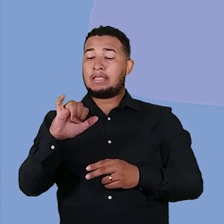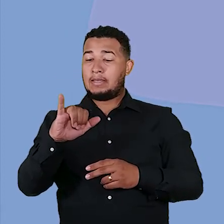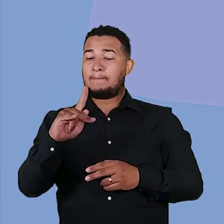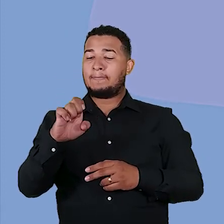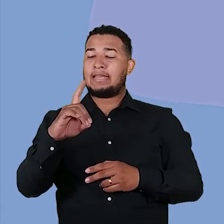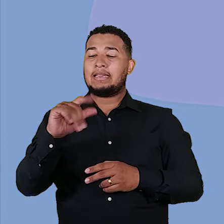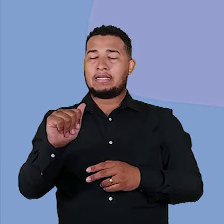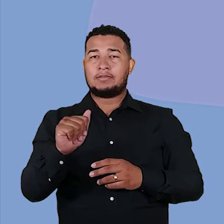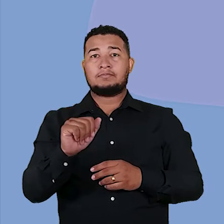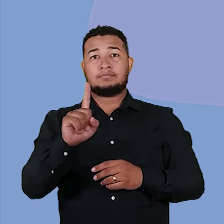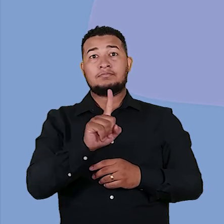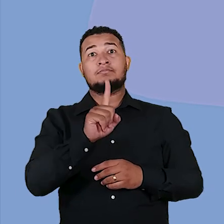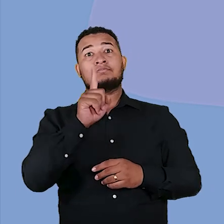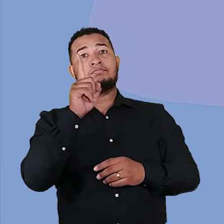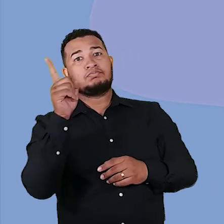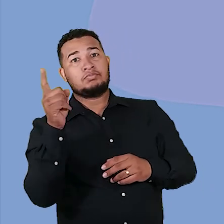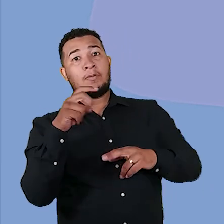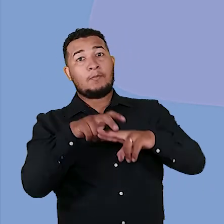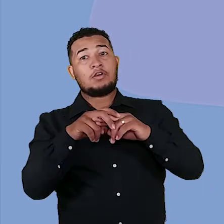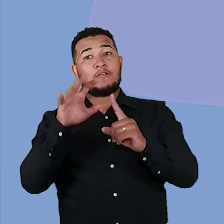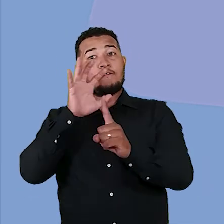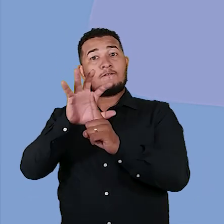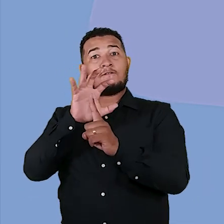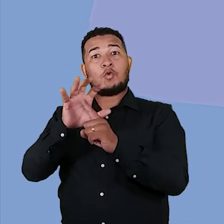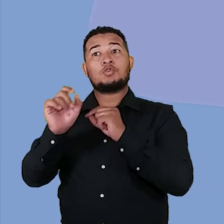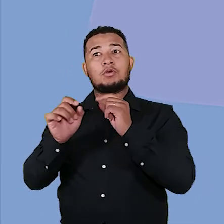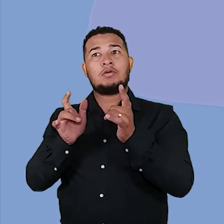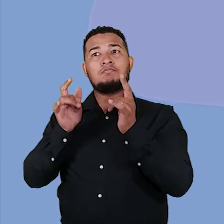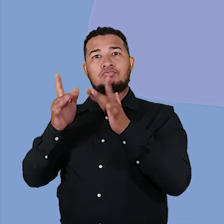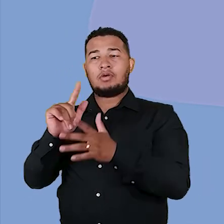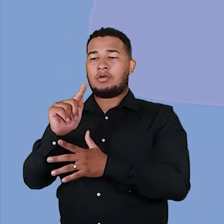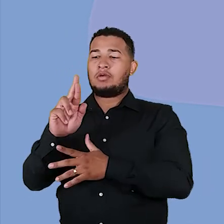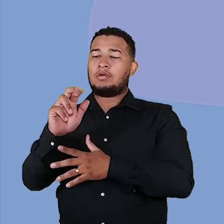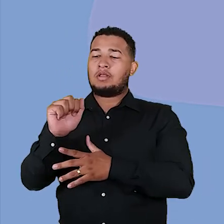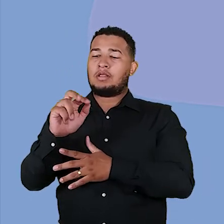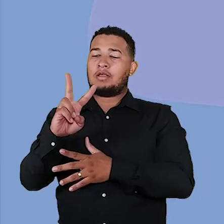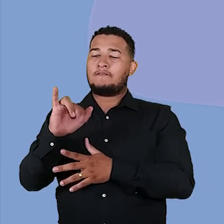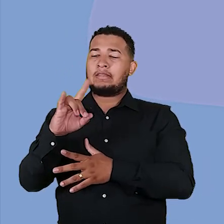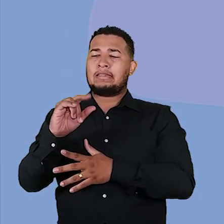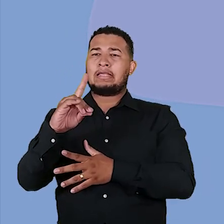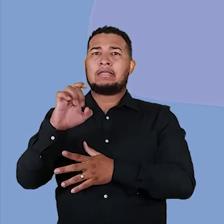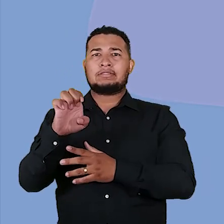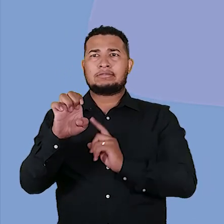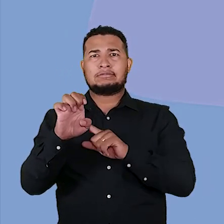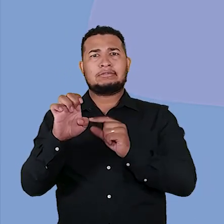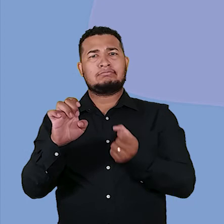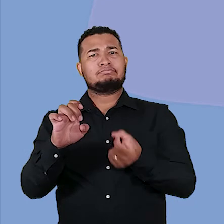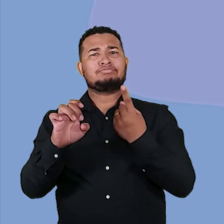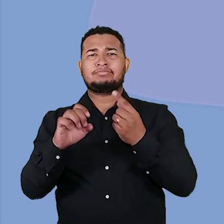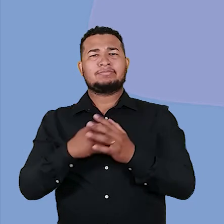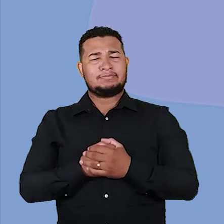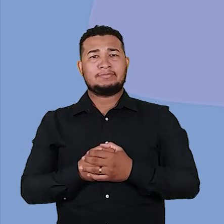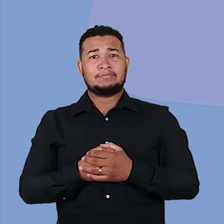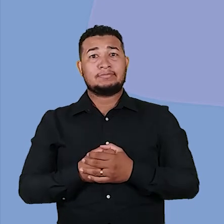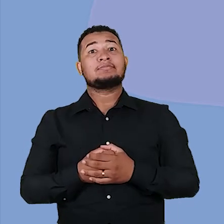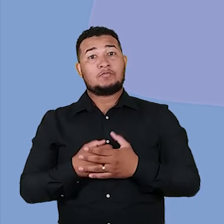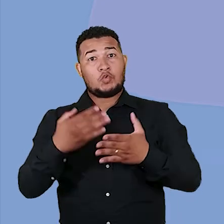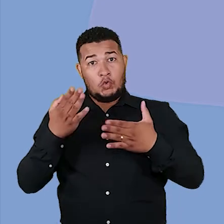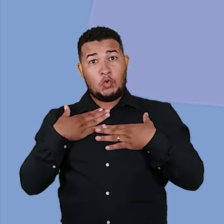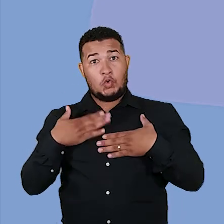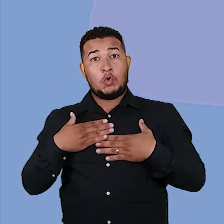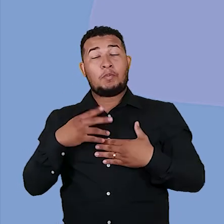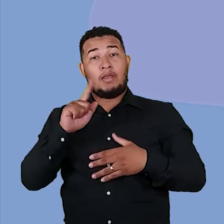força centrípeta. D. A força gravitacional é responsável por nos empurrar para fora da trajetória. Meu Deus do céu, nada a ver